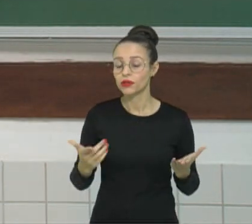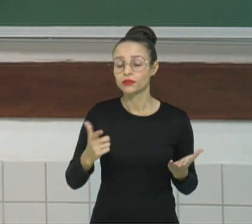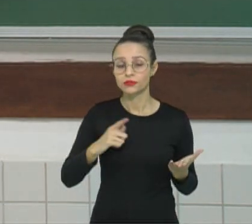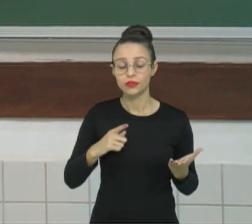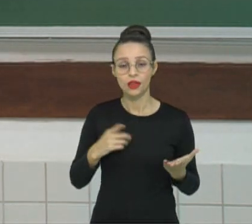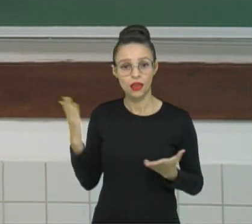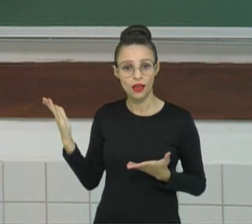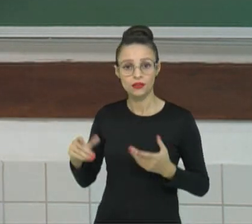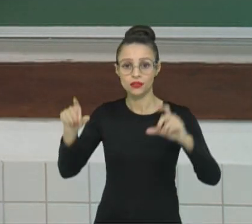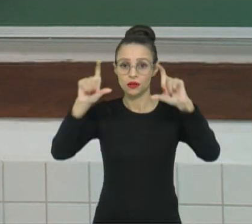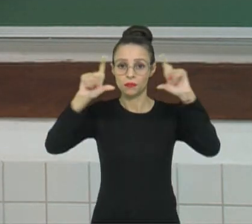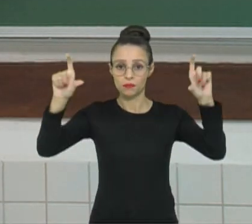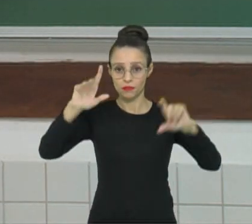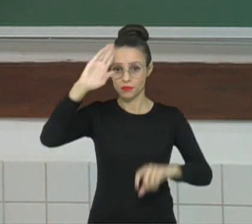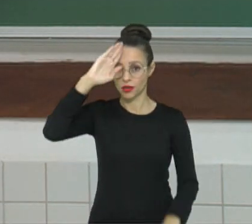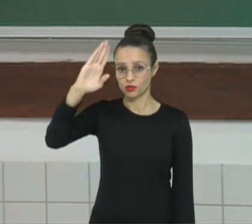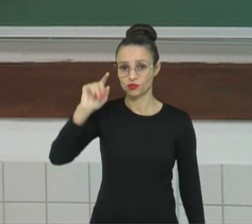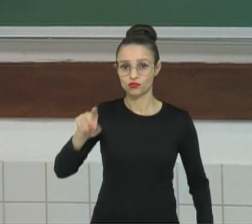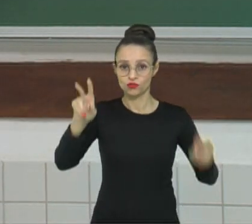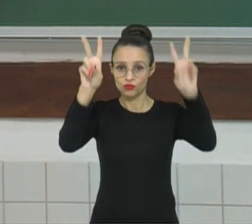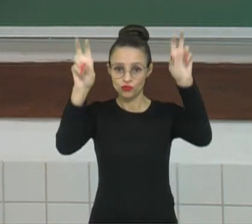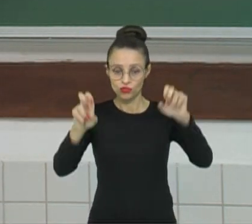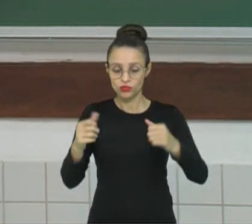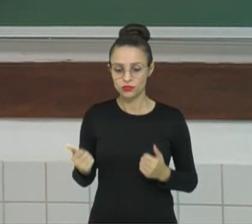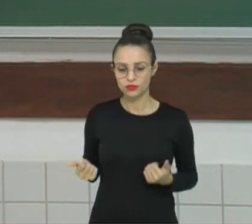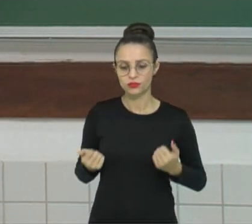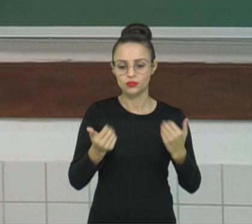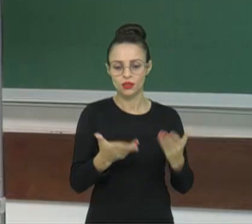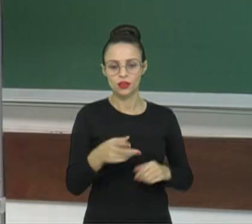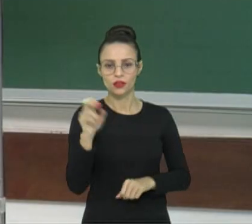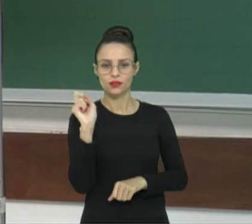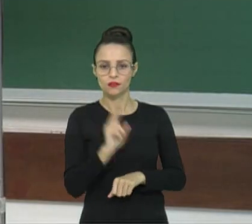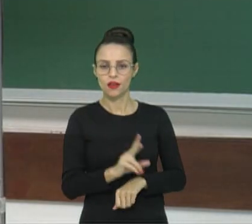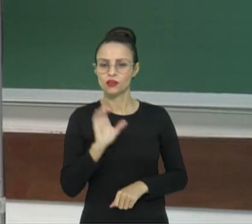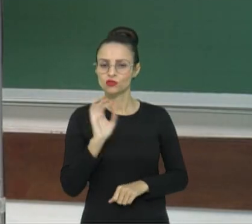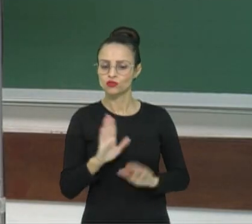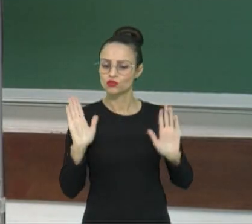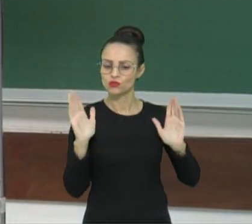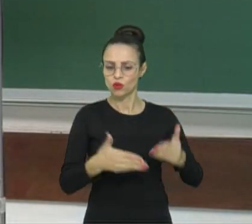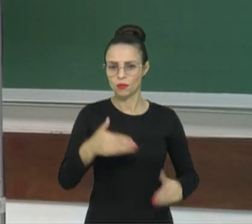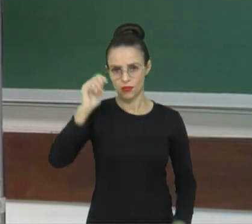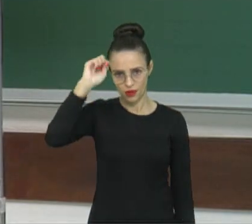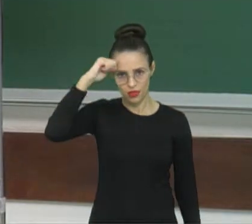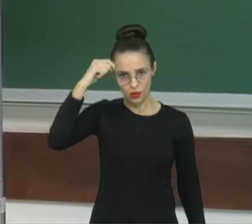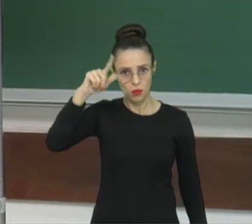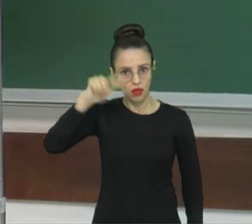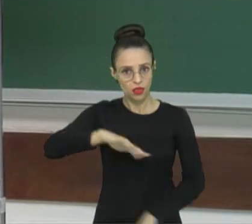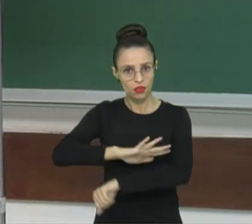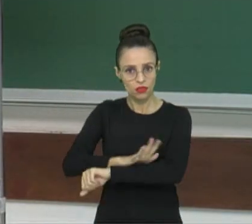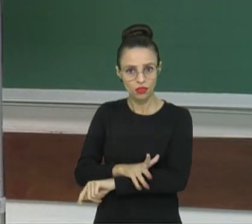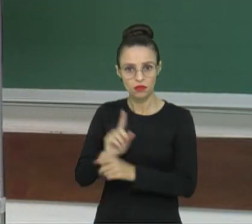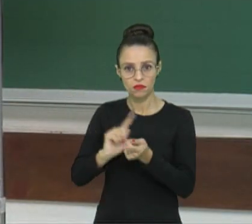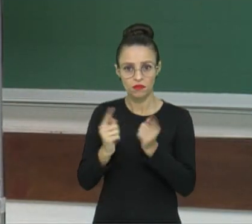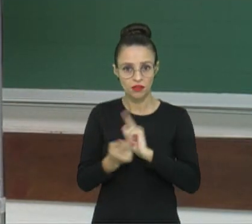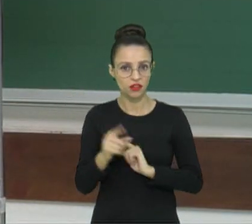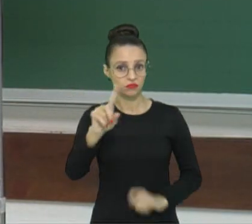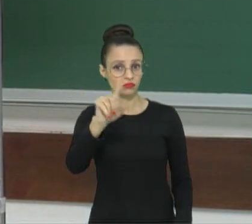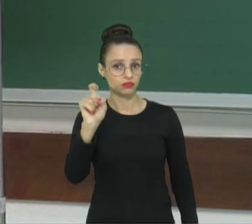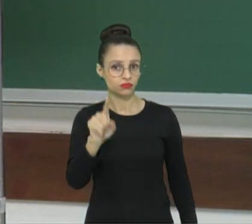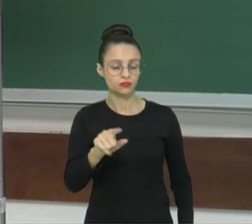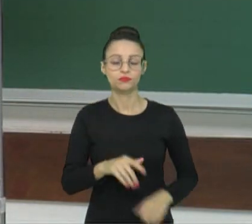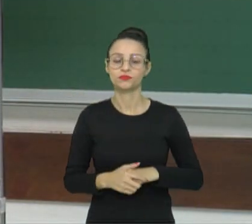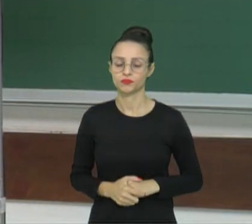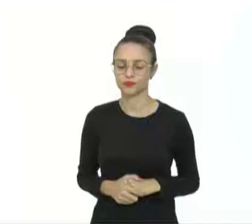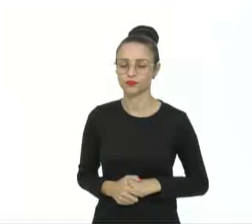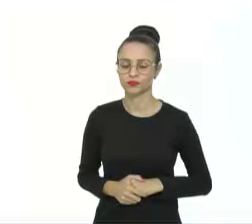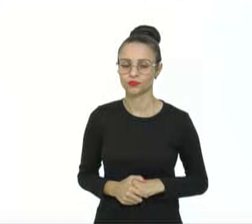essa manchete. Dar vaga só para negros é racismo reverso? Pergunta. E o fragmento